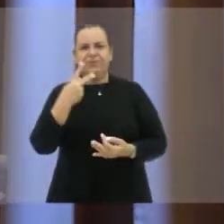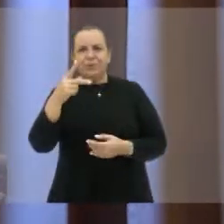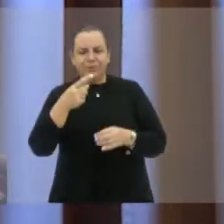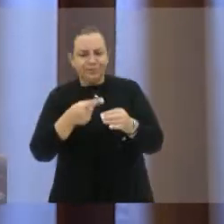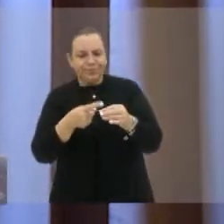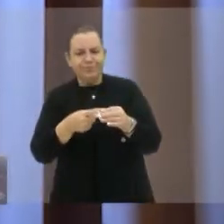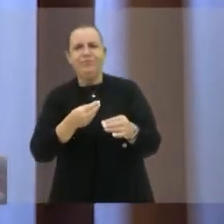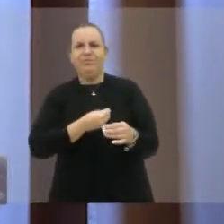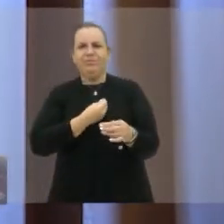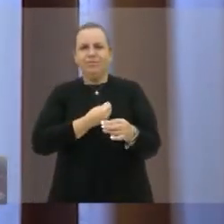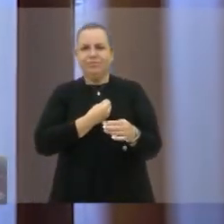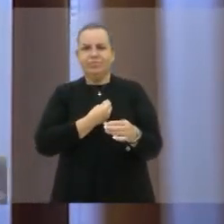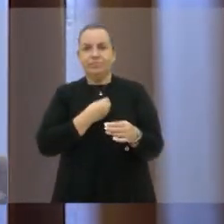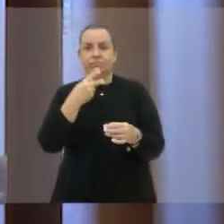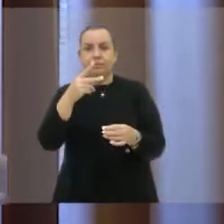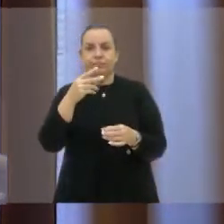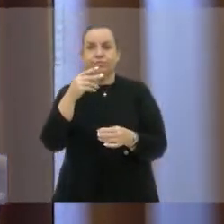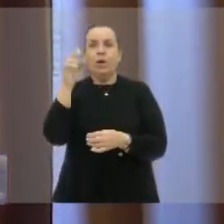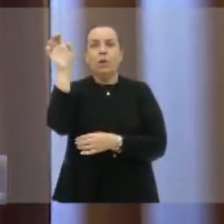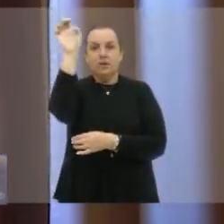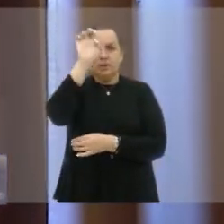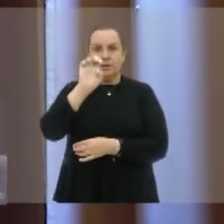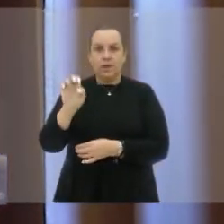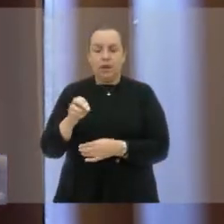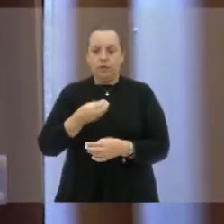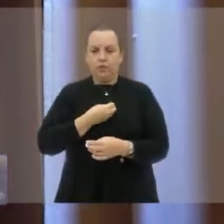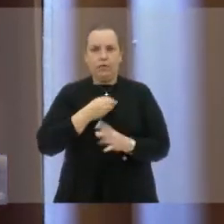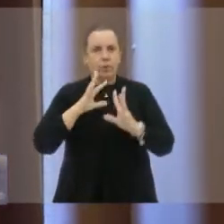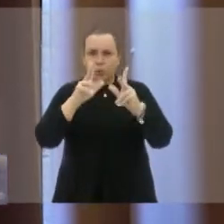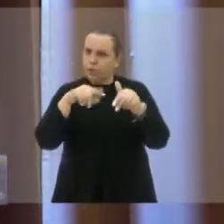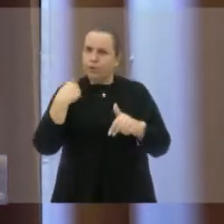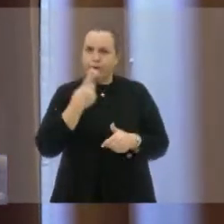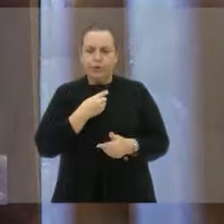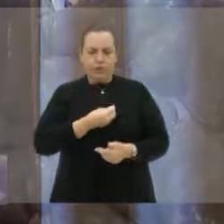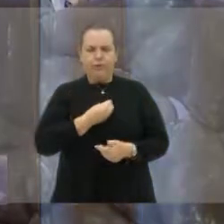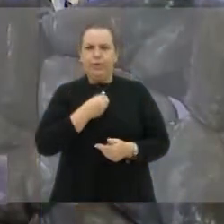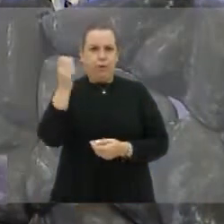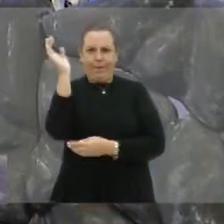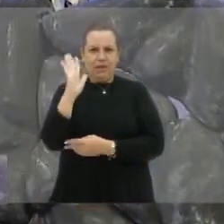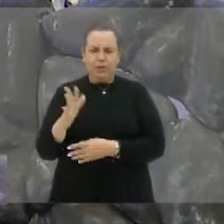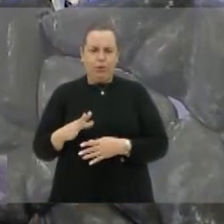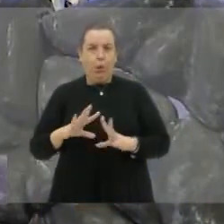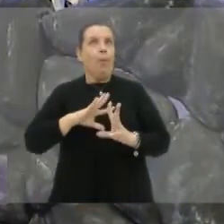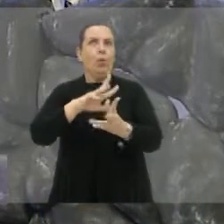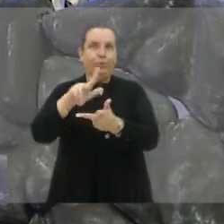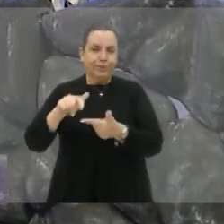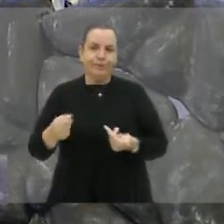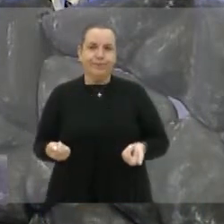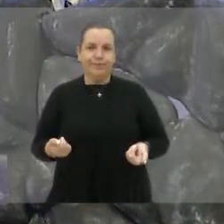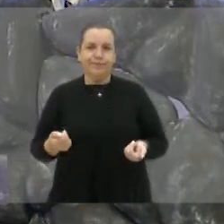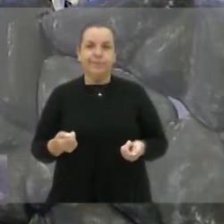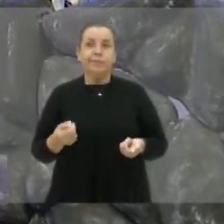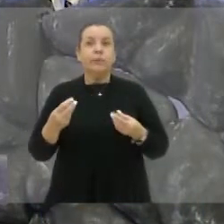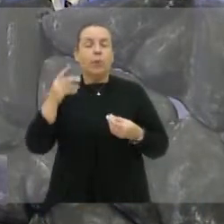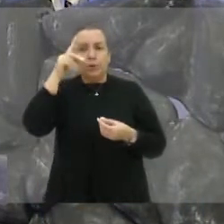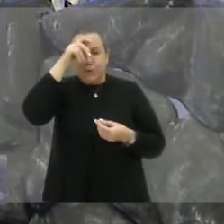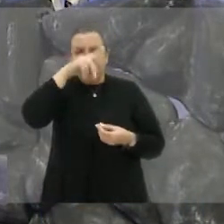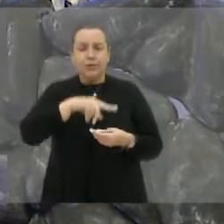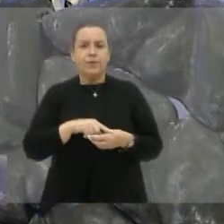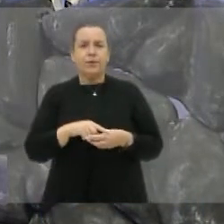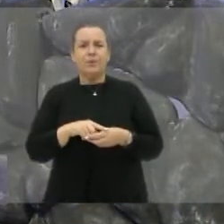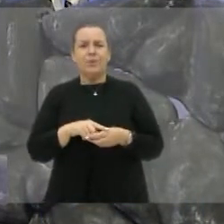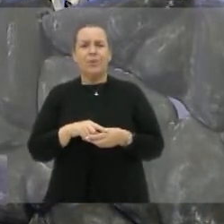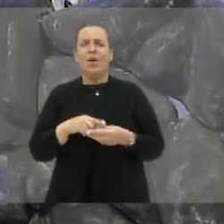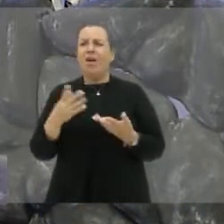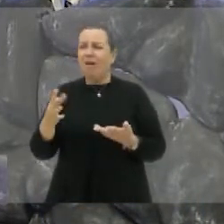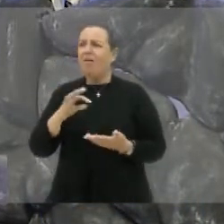está vivendo, que o seu estado está vivendo, que todos nós estamos vivendo. Quer dizer, como é difícil, como, Padre, é